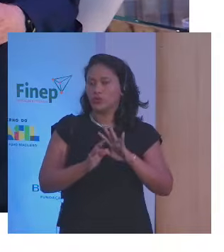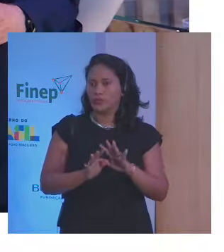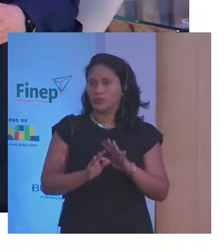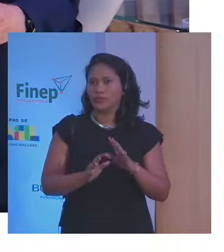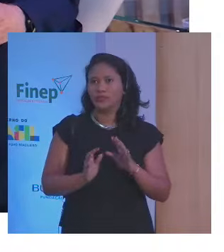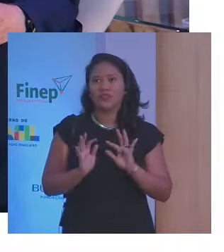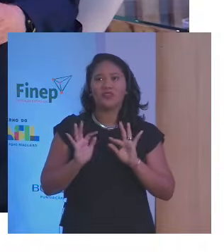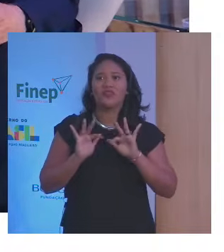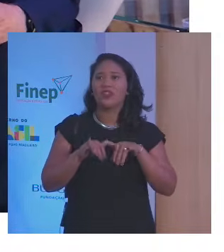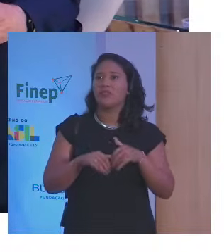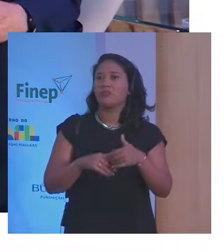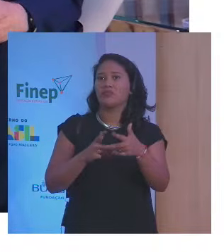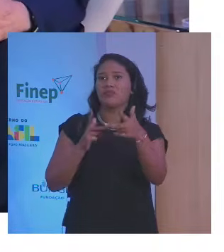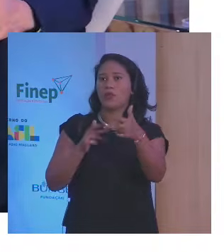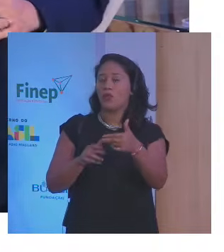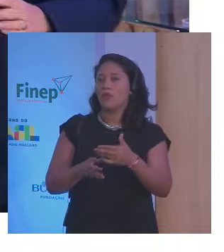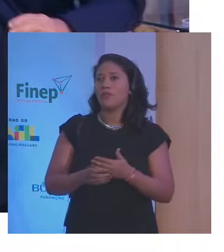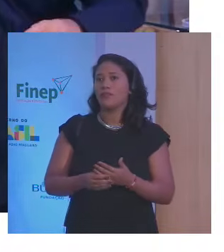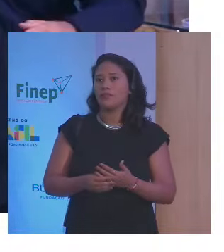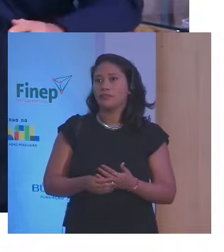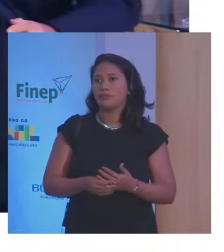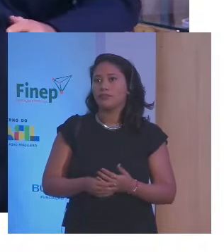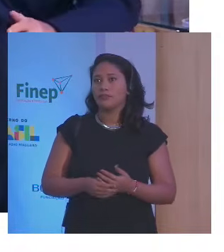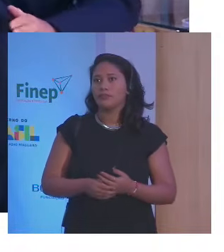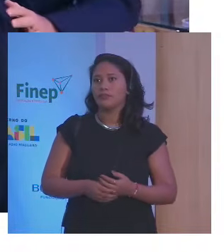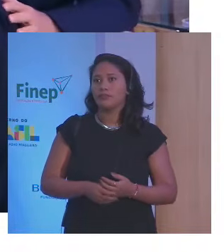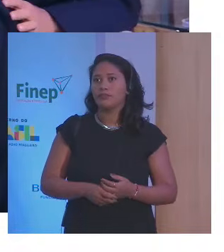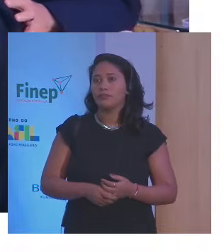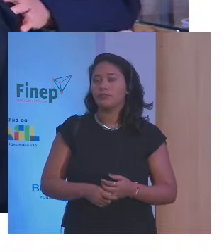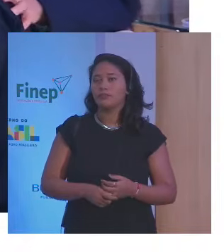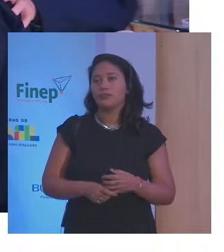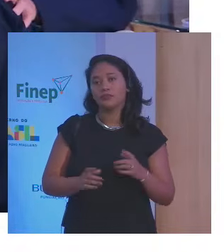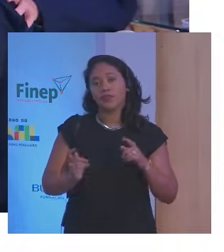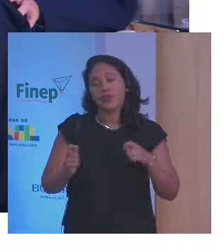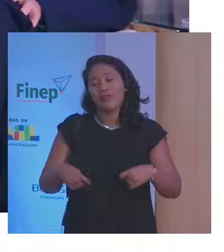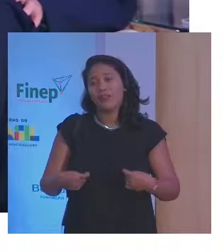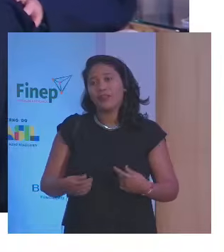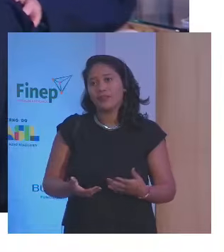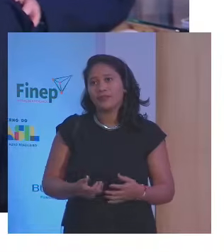no final, é tudo a mesma coisa. Que a gente só quer o bem. Ou deveria.